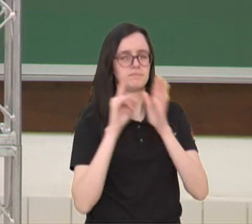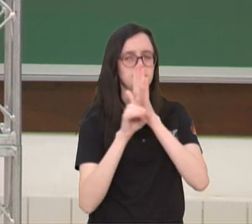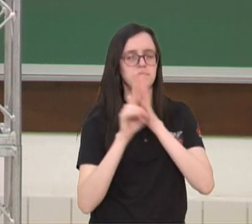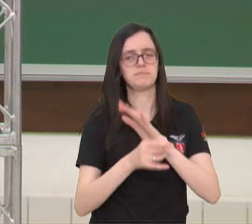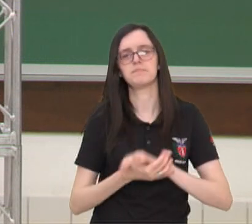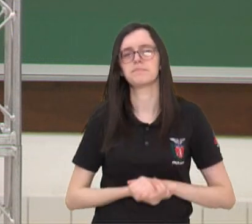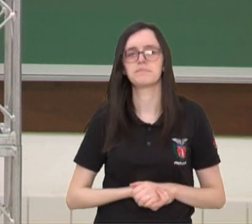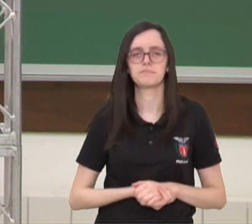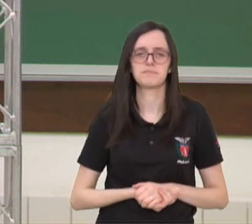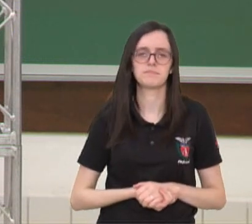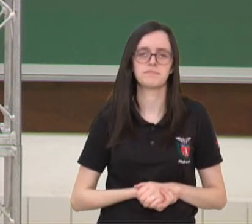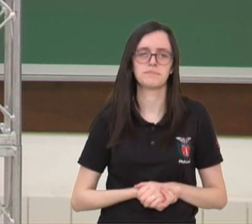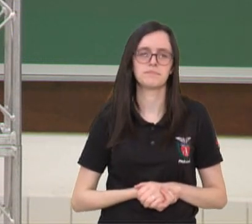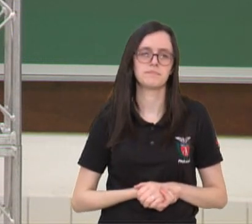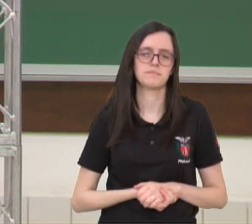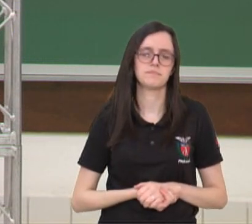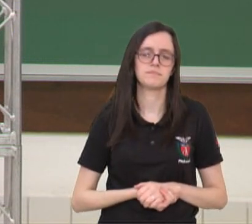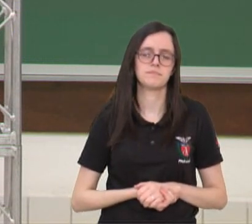quiz?